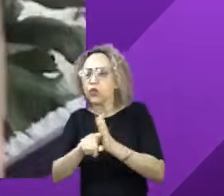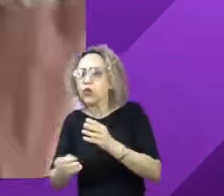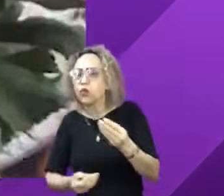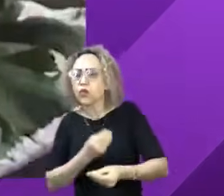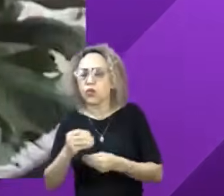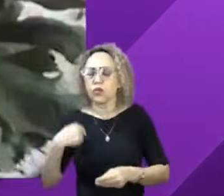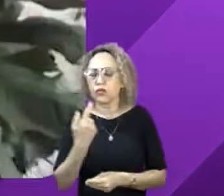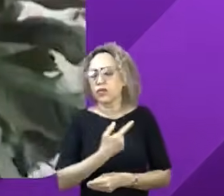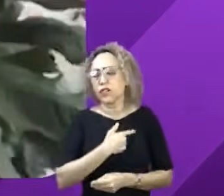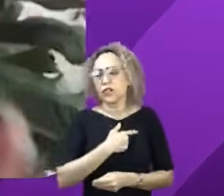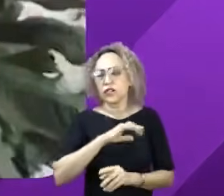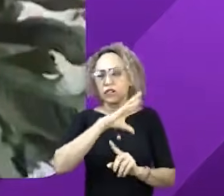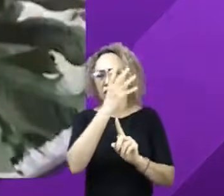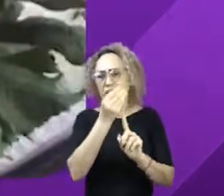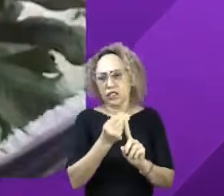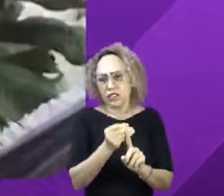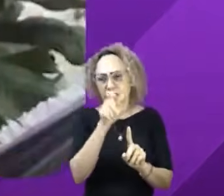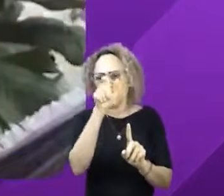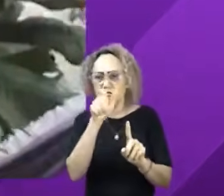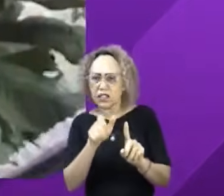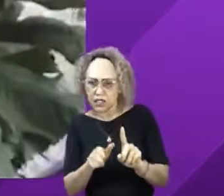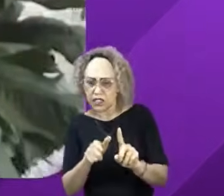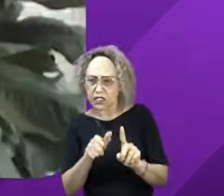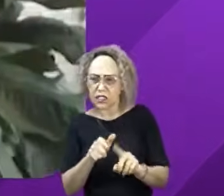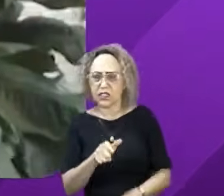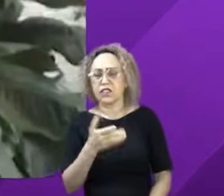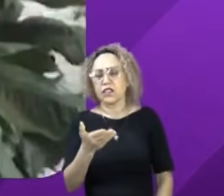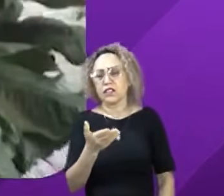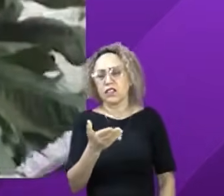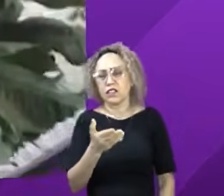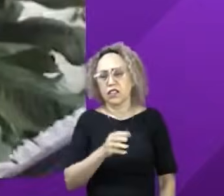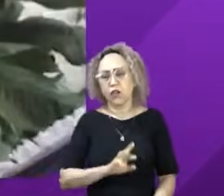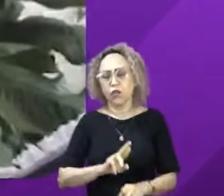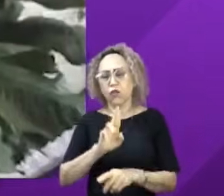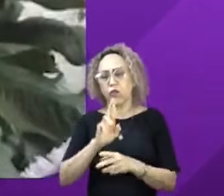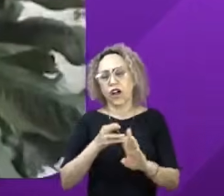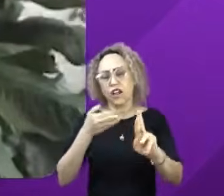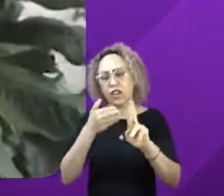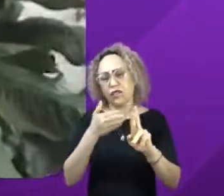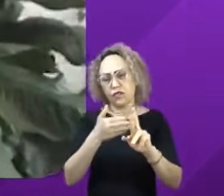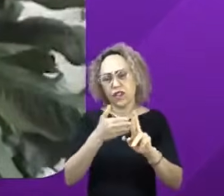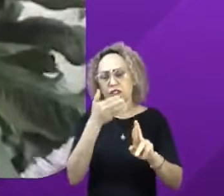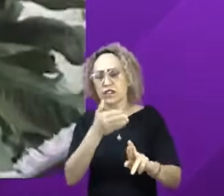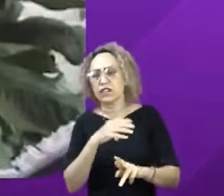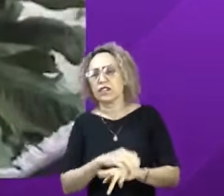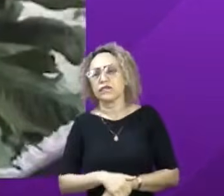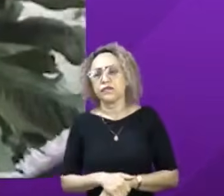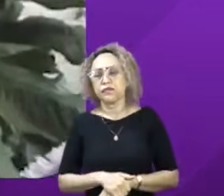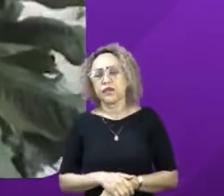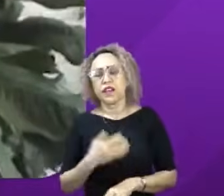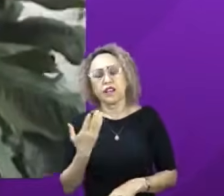nosso grande artista, hoje encantado, Jair Erisbel, né? Como que a gente pode olhar